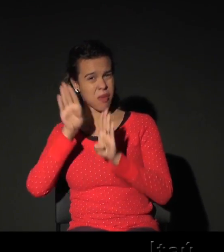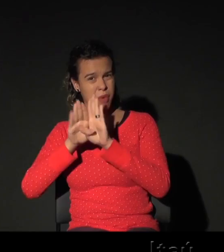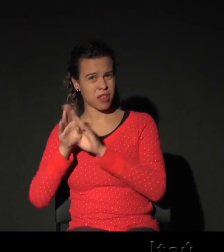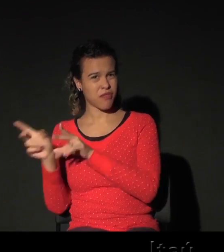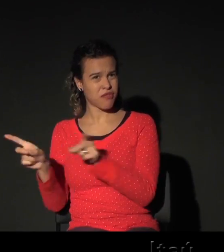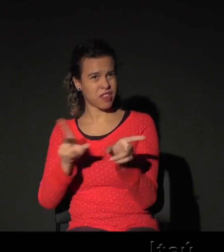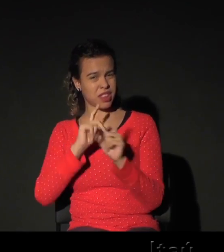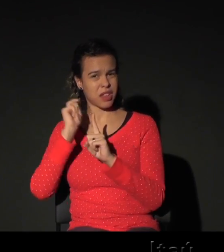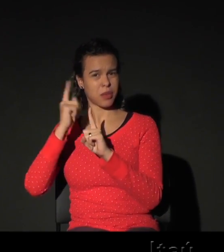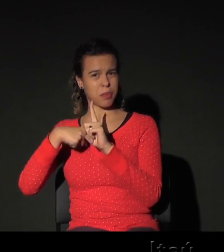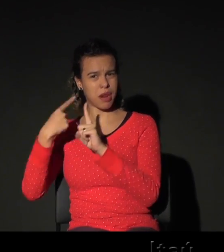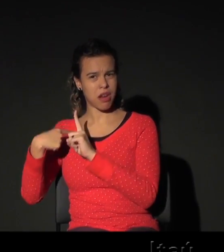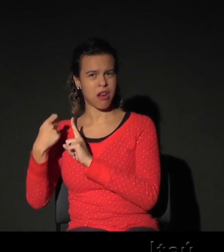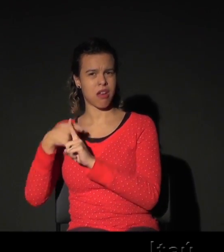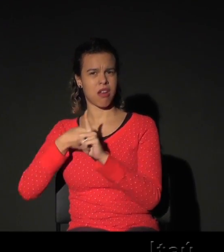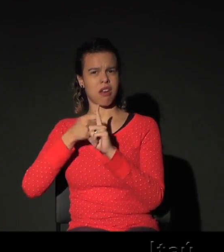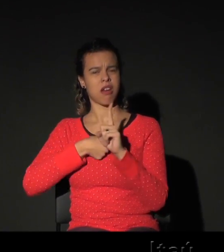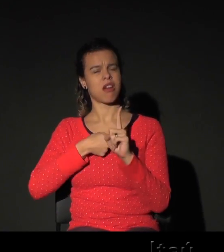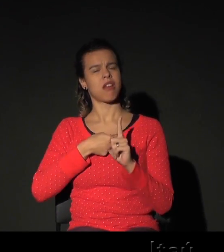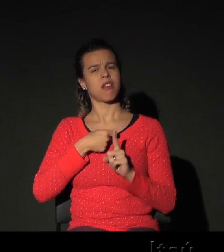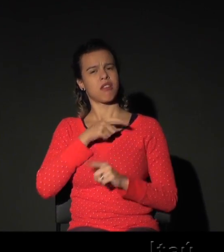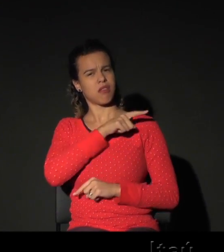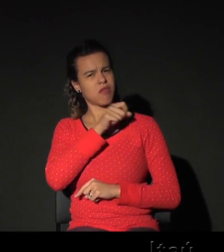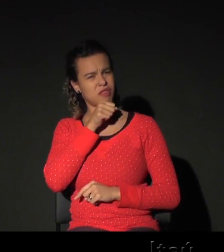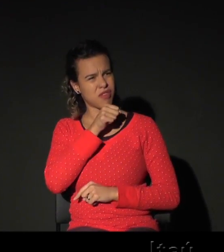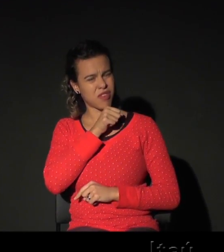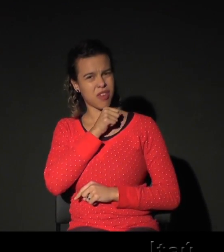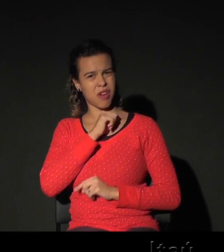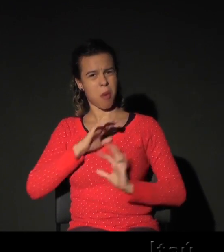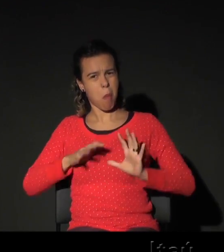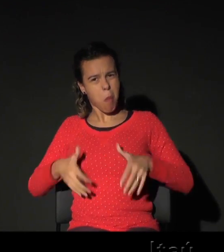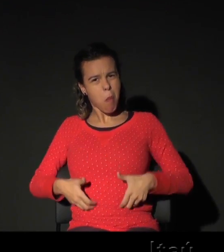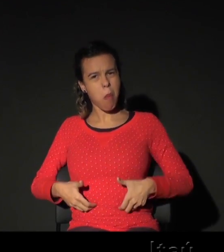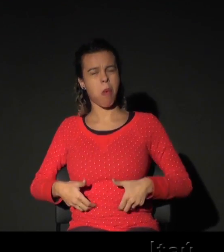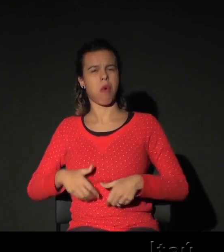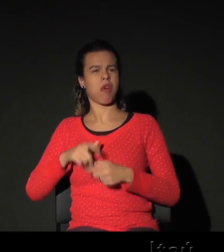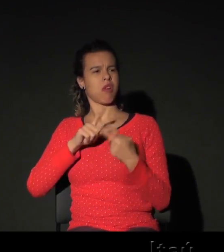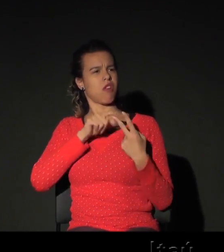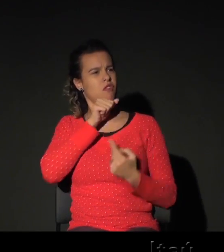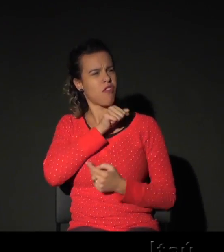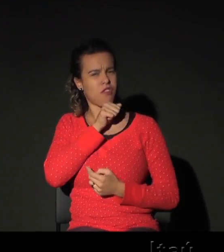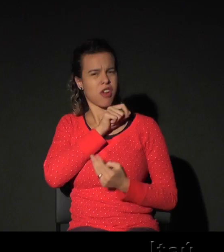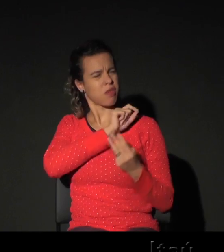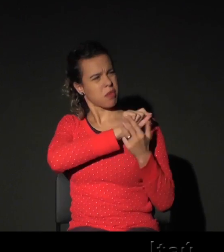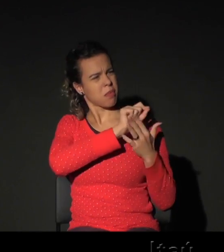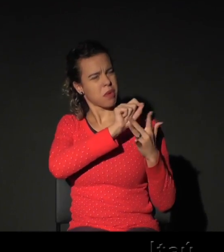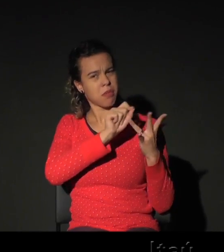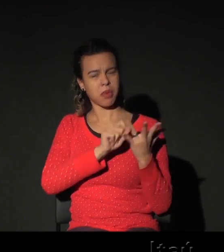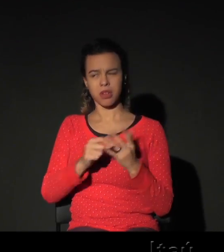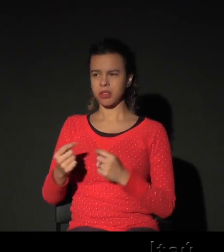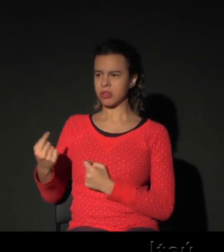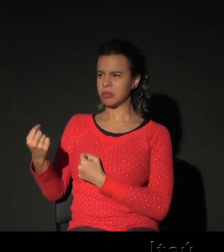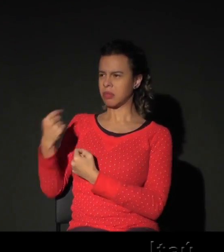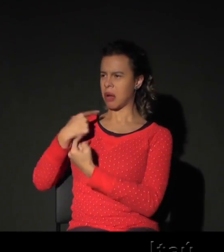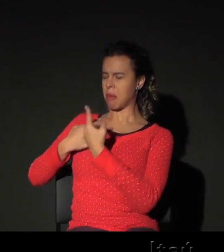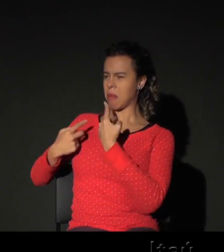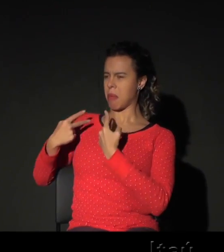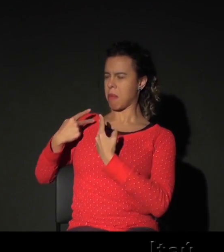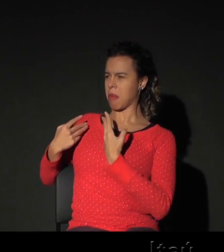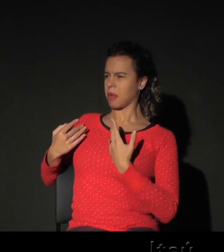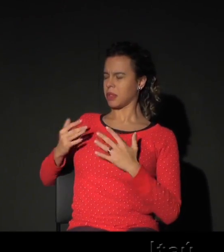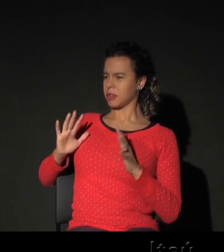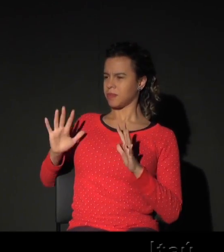vendendo banana né tua avó é barriguda tua avó é isso aquilo então eu passei aquele